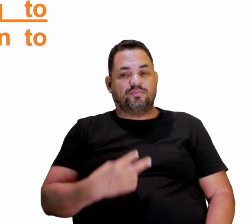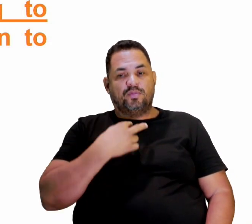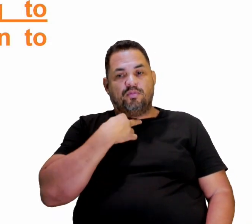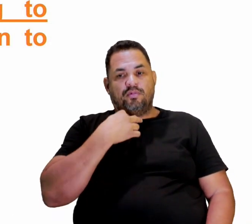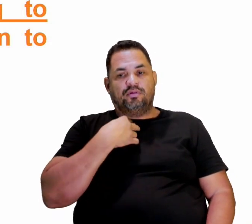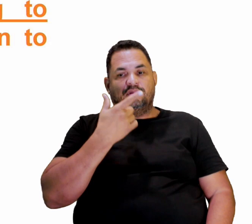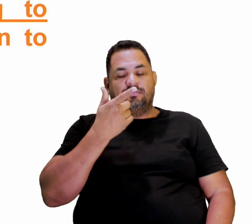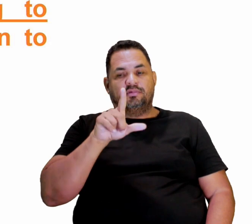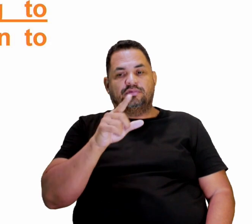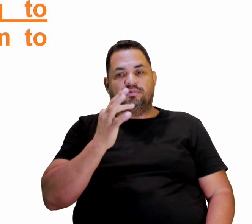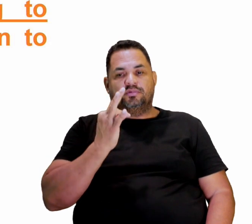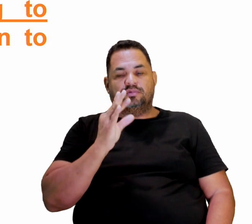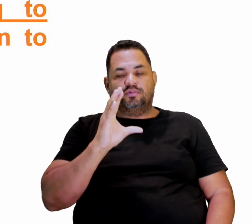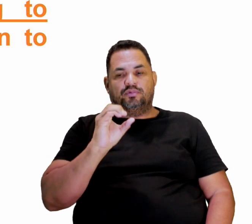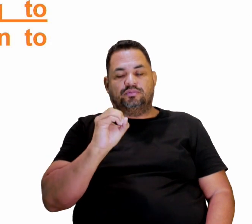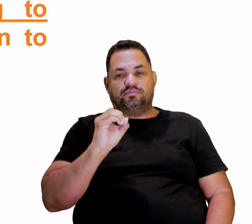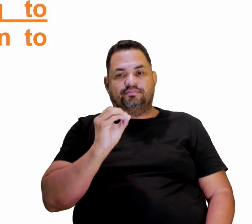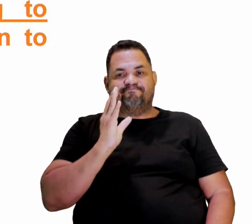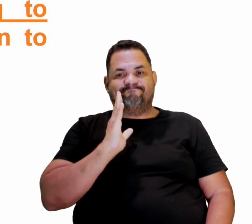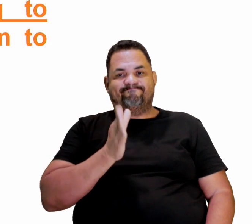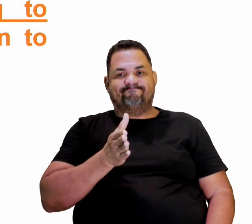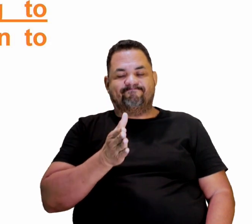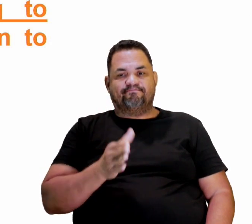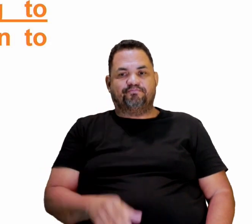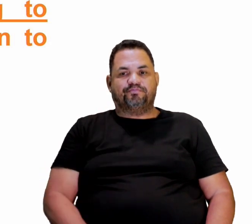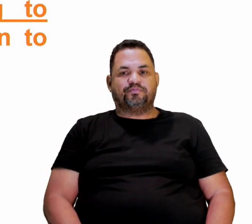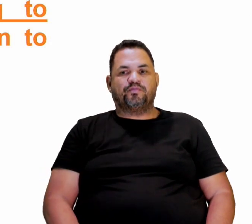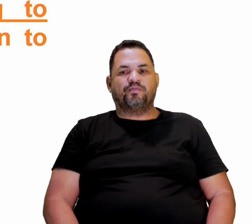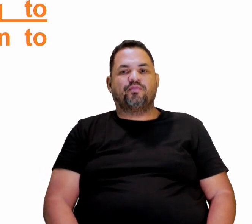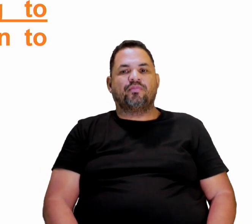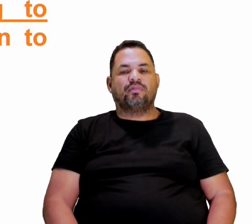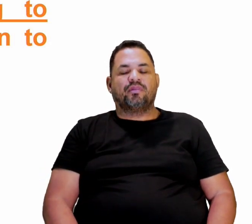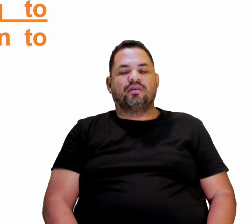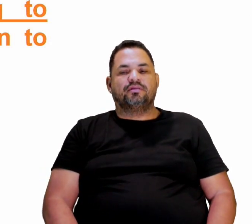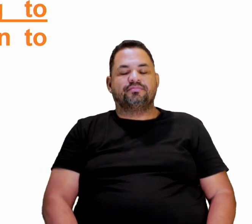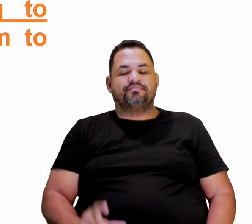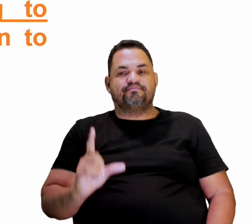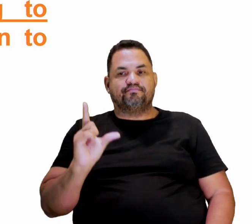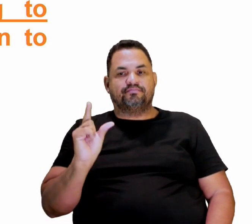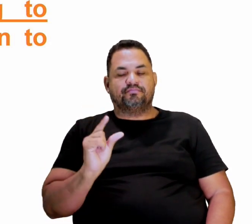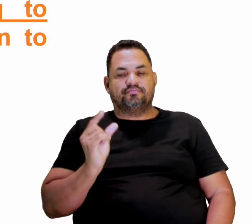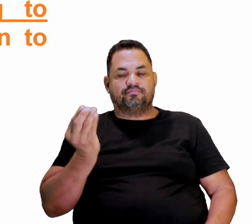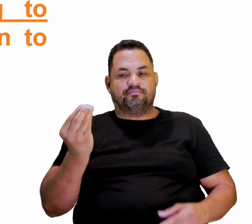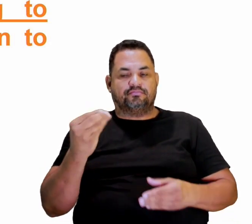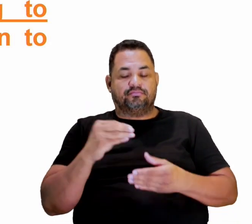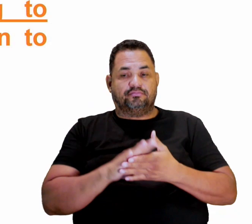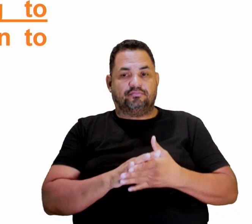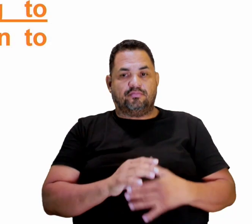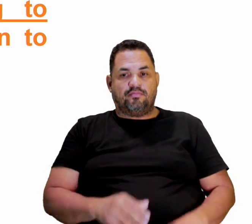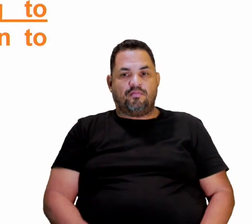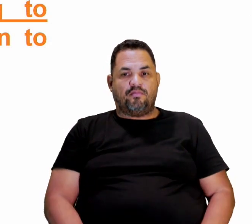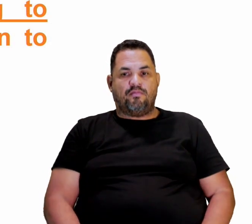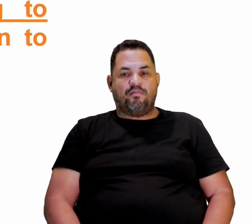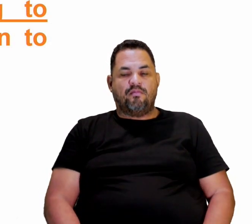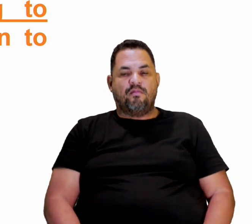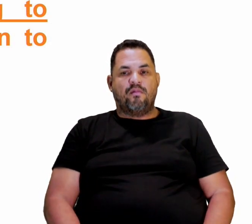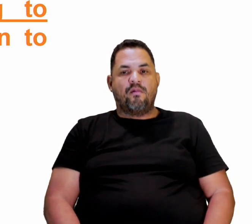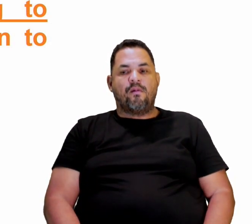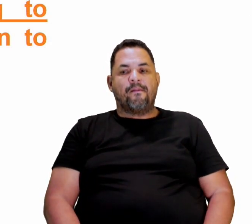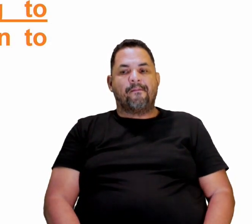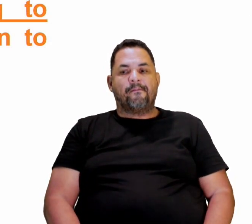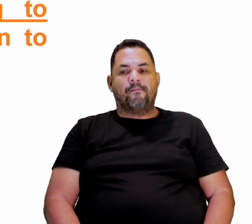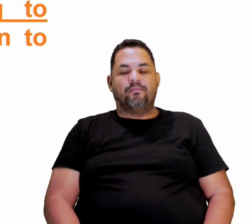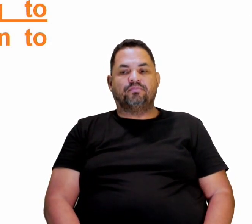o tio porque o tio já está aqui ele já está aqui é a junção do going to